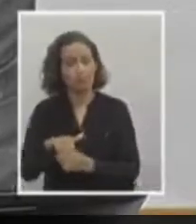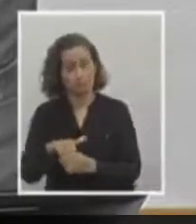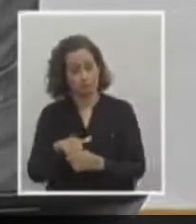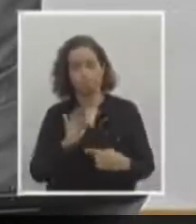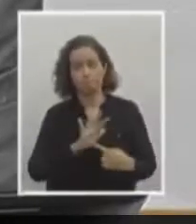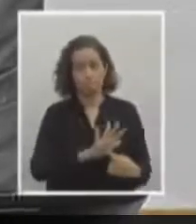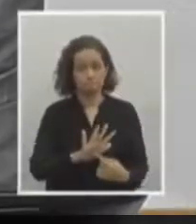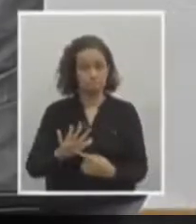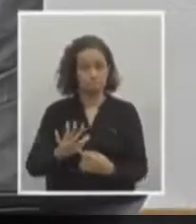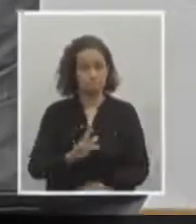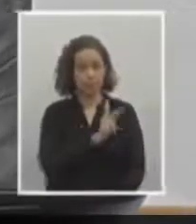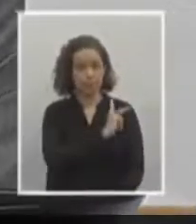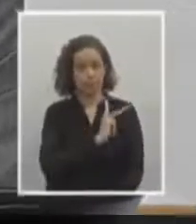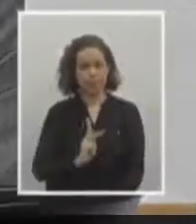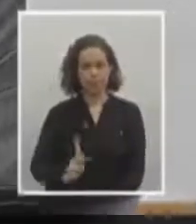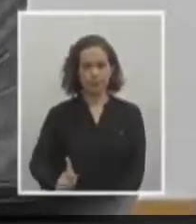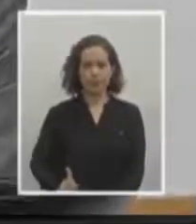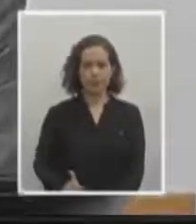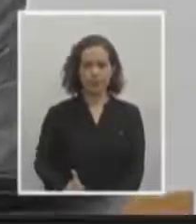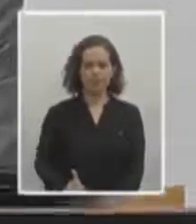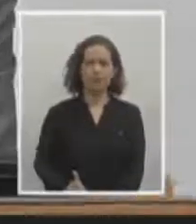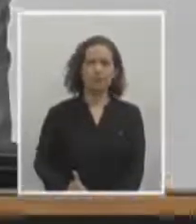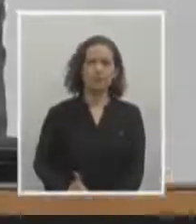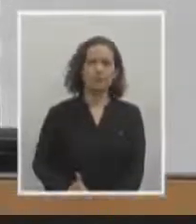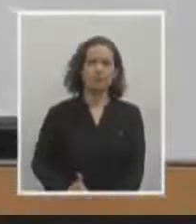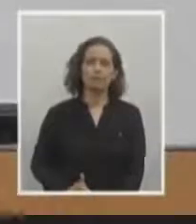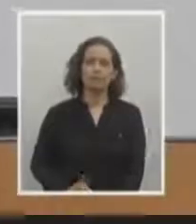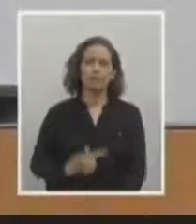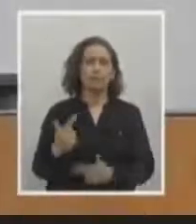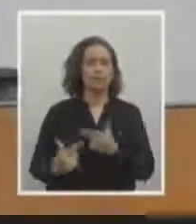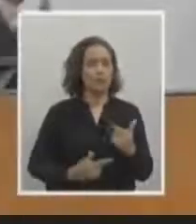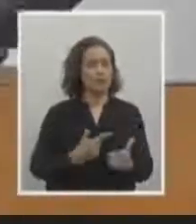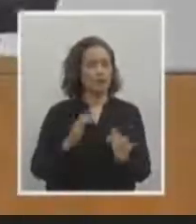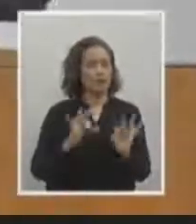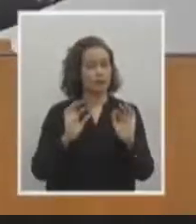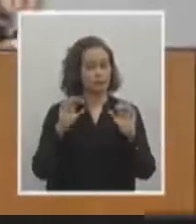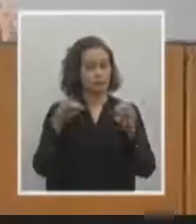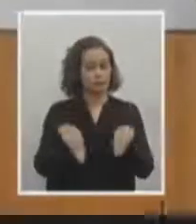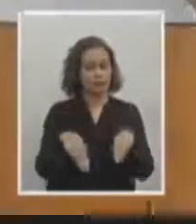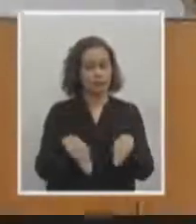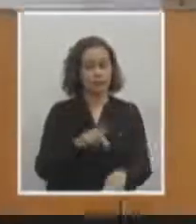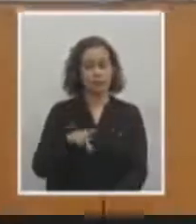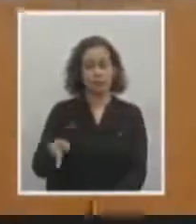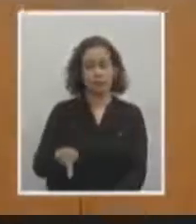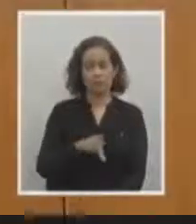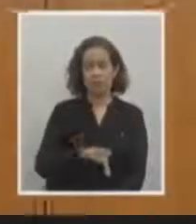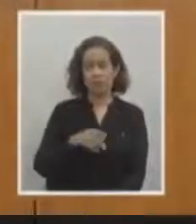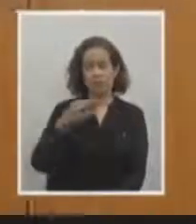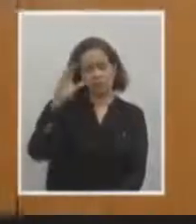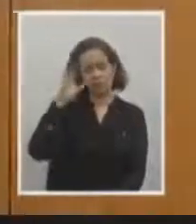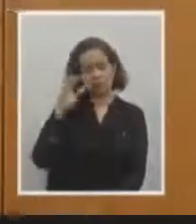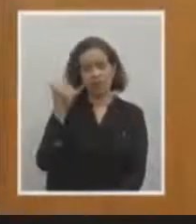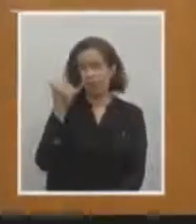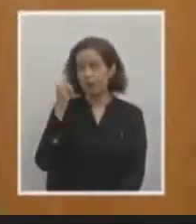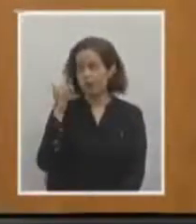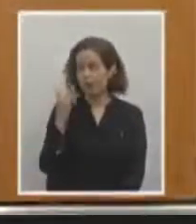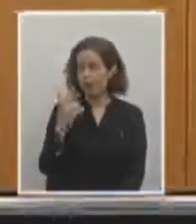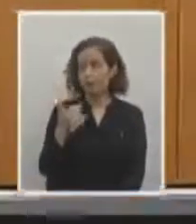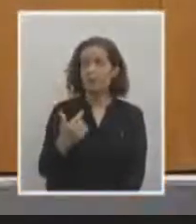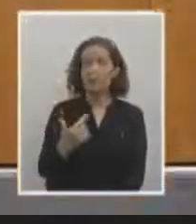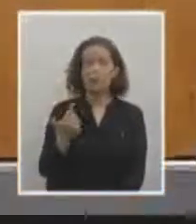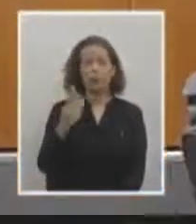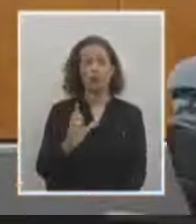a presidência para finalizar os trabalhos para o professor Cleiton, que eu estou aqui com outra comissão, que eu sou vice-presidente, para o